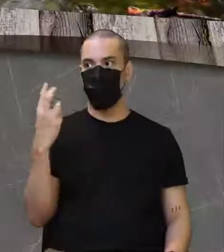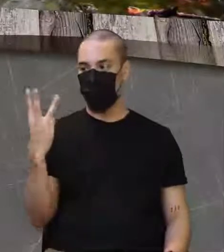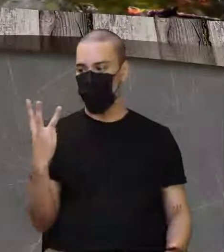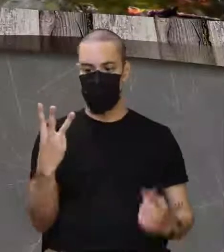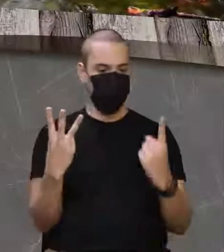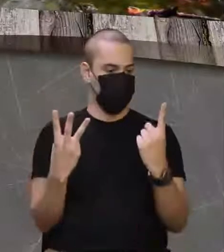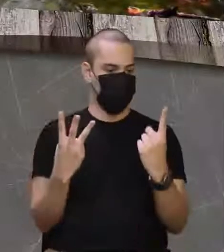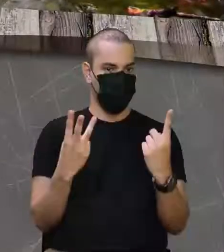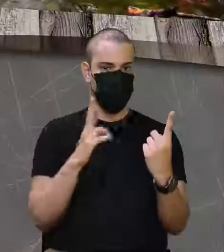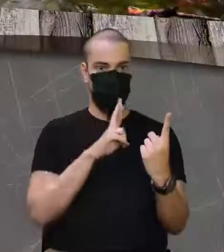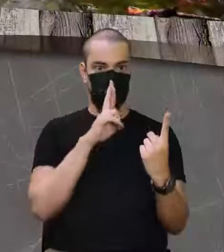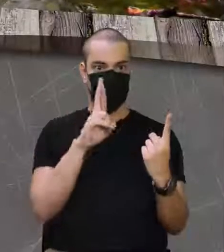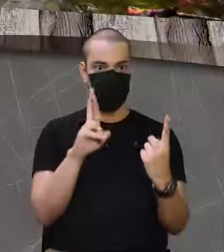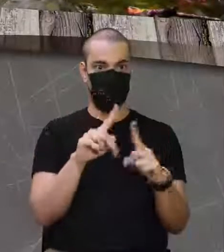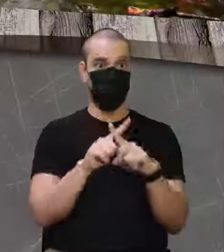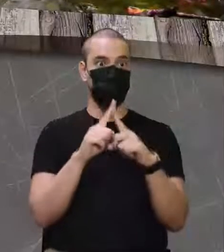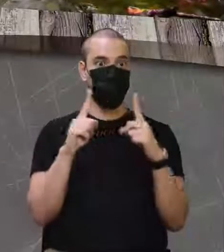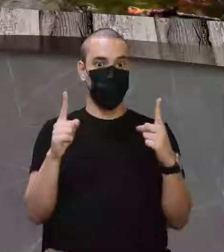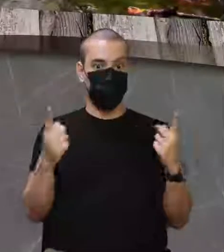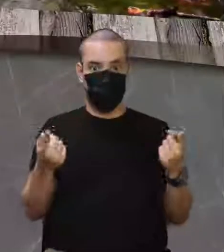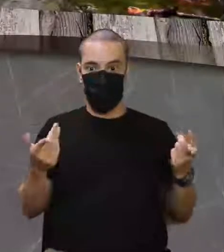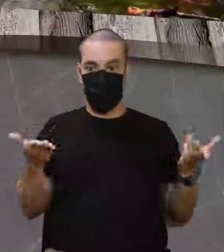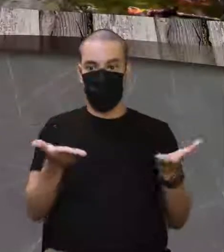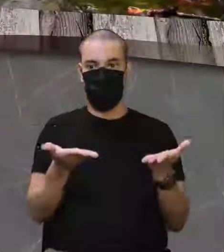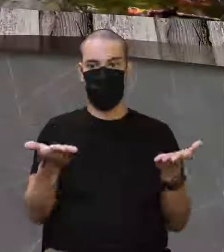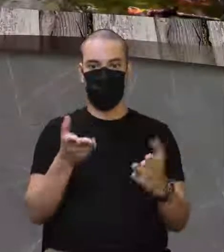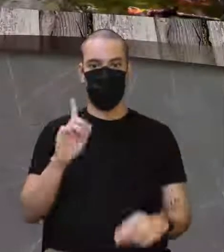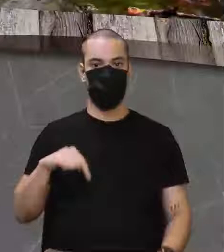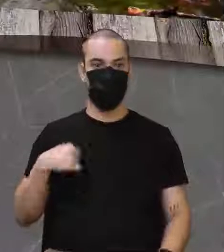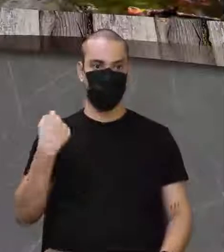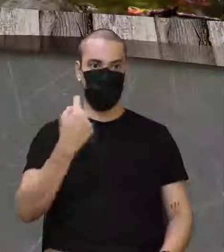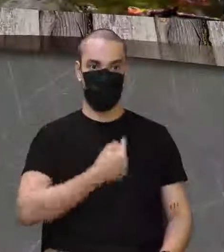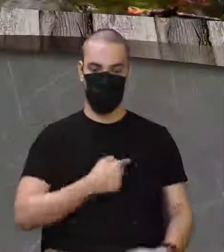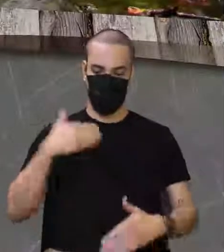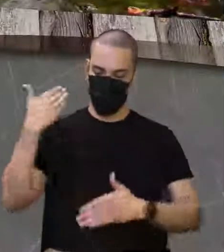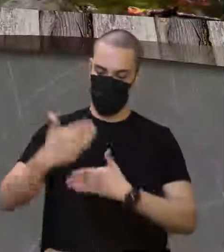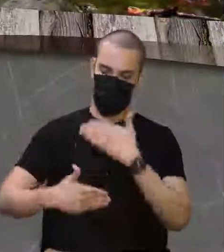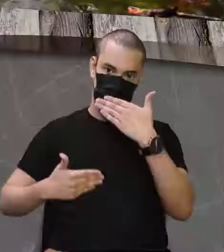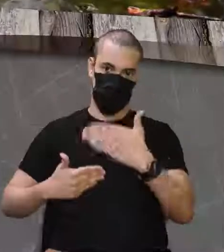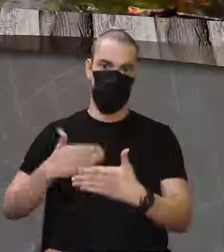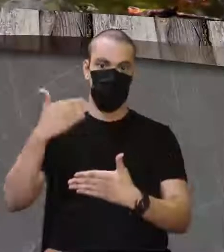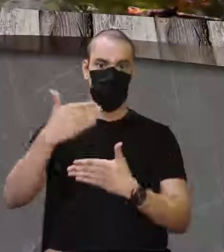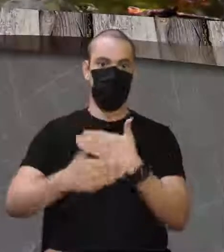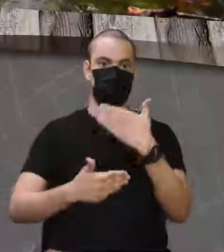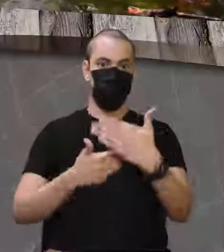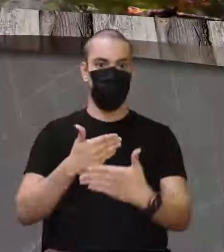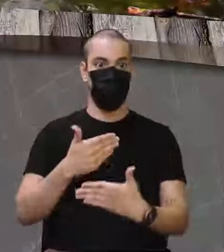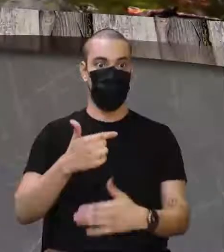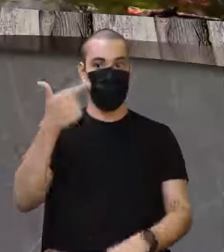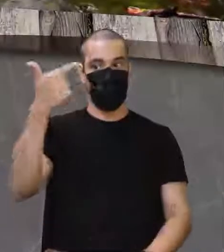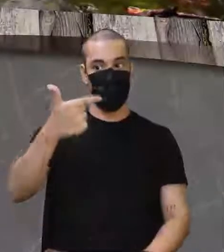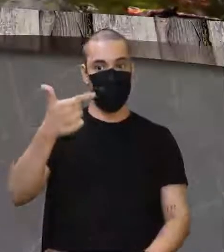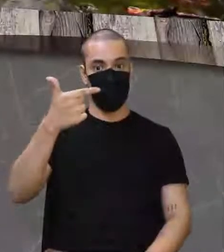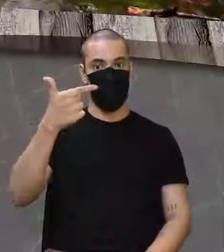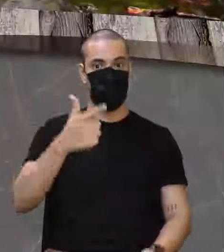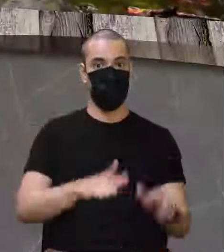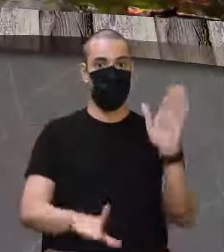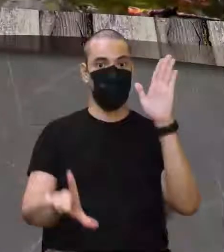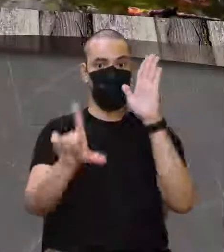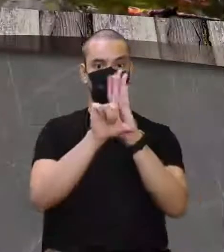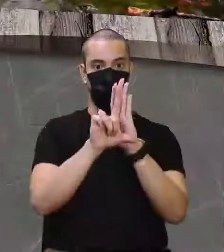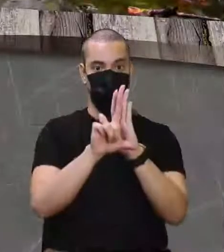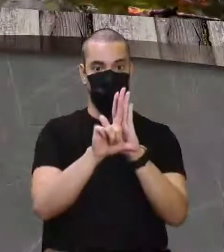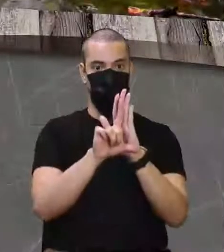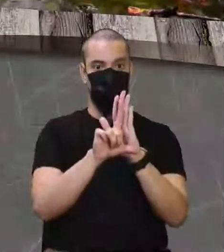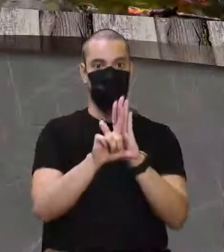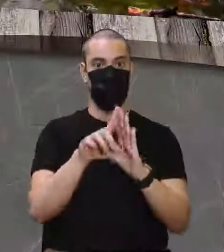1. Só que agora nós vamos caminhando para qual, professor? Para a segunda lei de Mendel, né, que é a lei